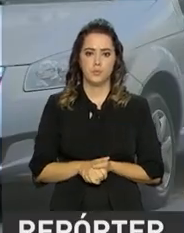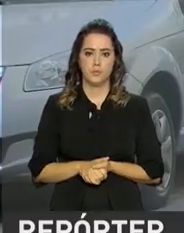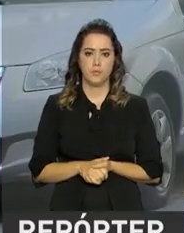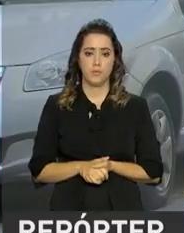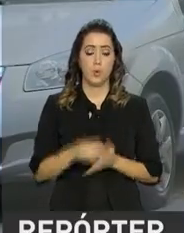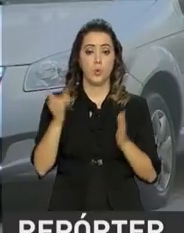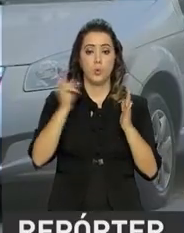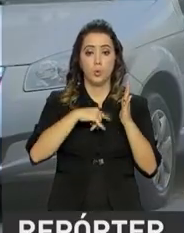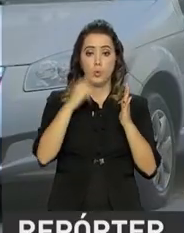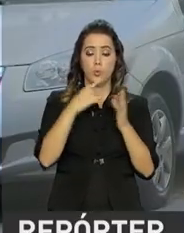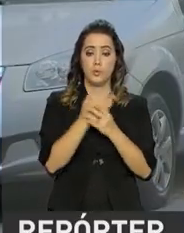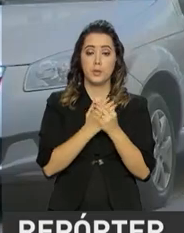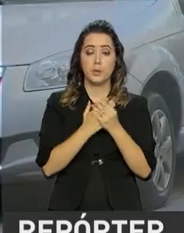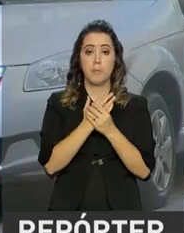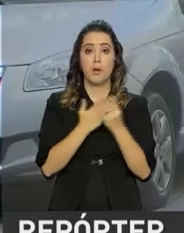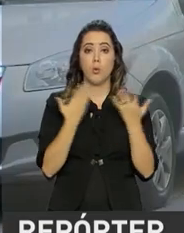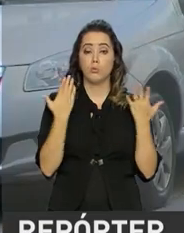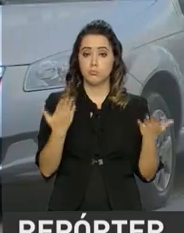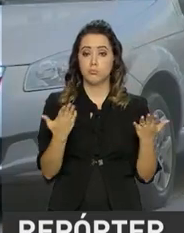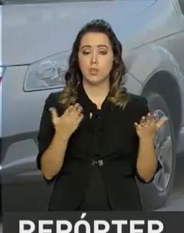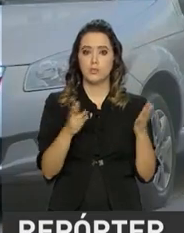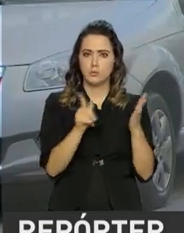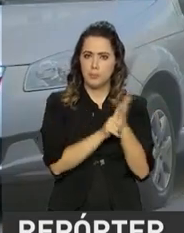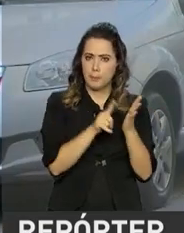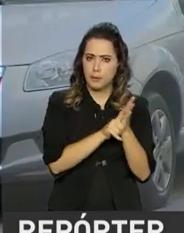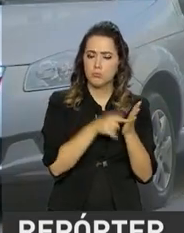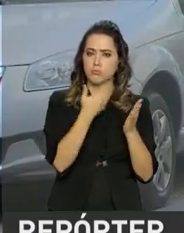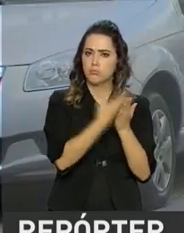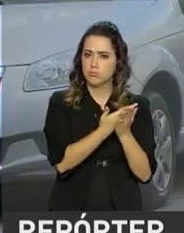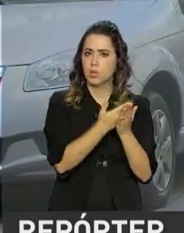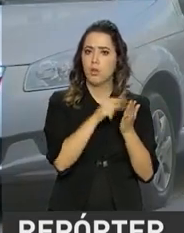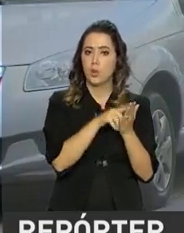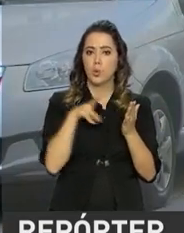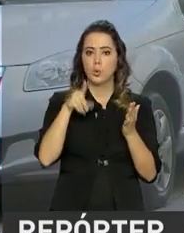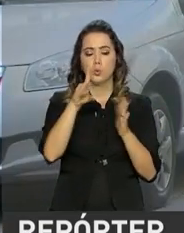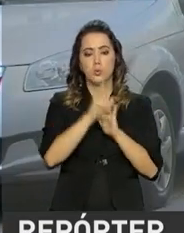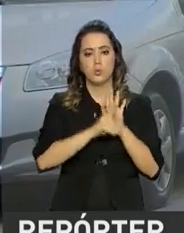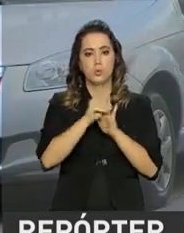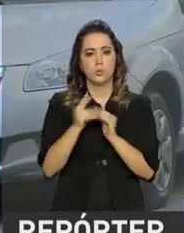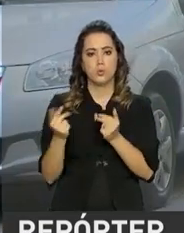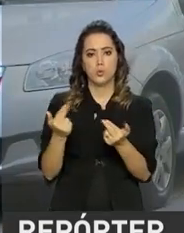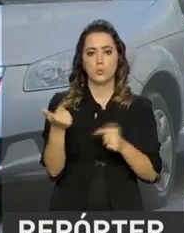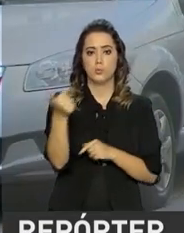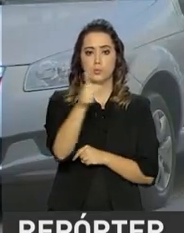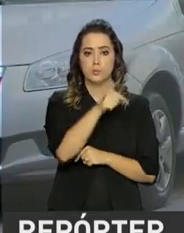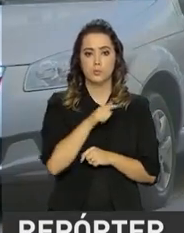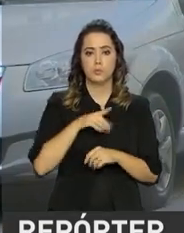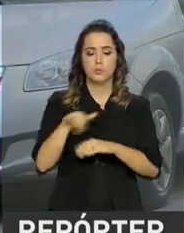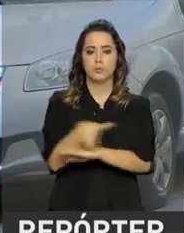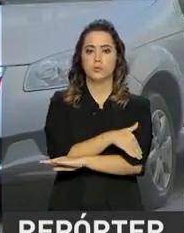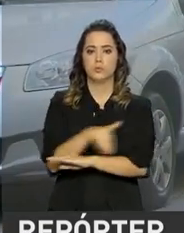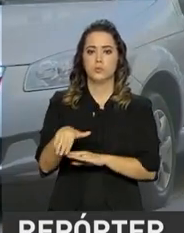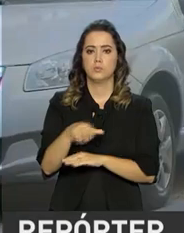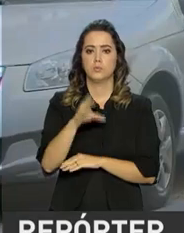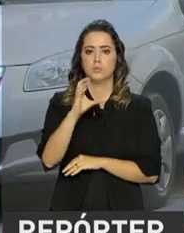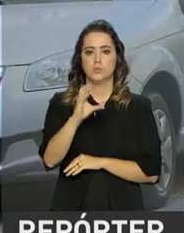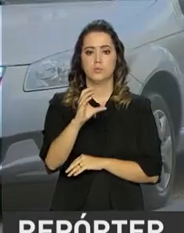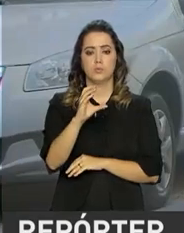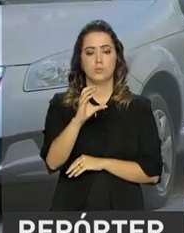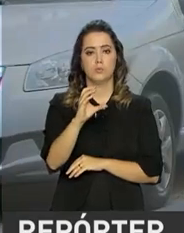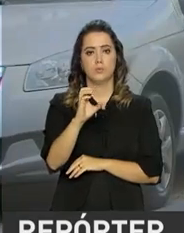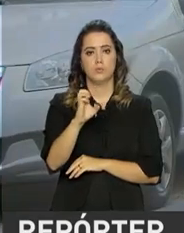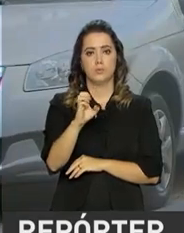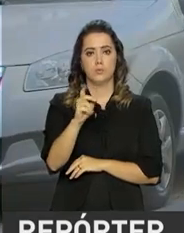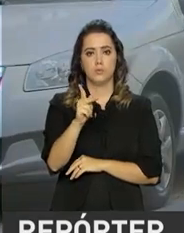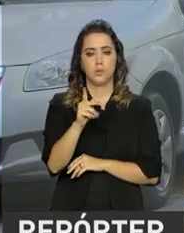propriedade em mãos, o cidadão tem todos os direitos como qualquer outro morador da cidade. Ele passa a ter endereço com CEP regularizado